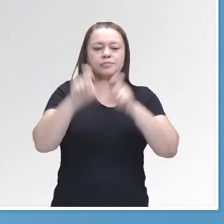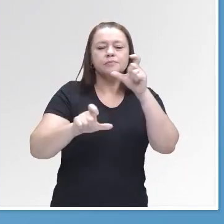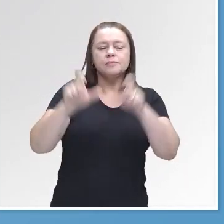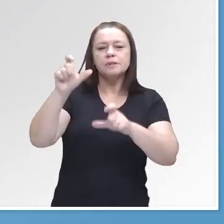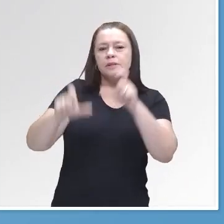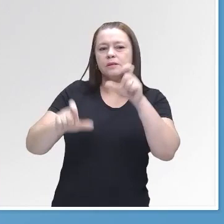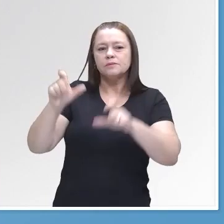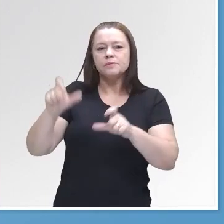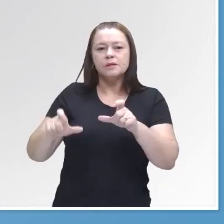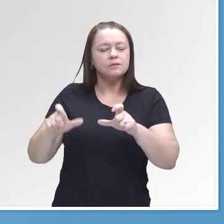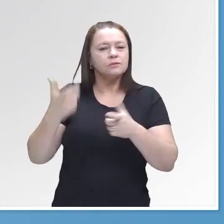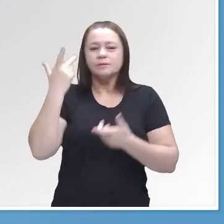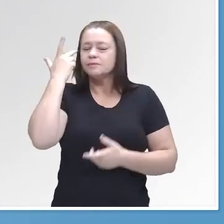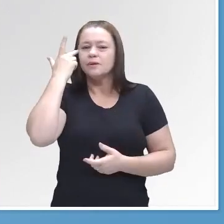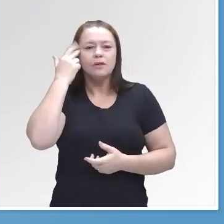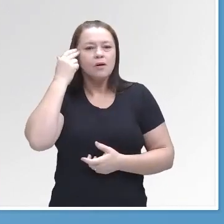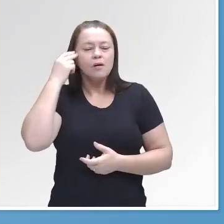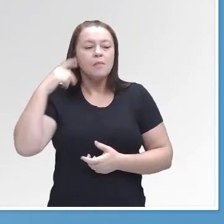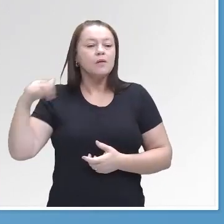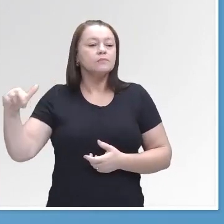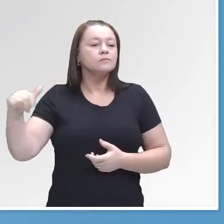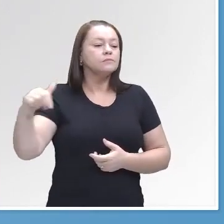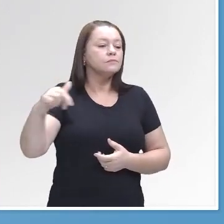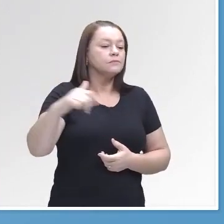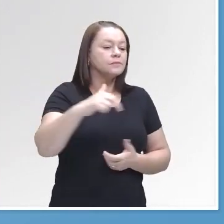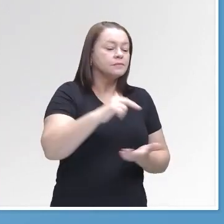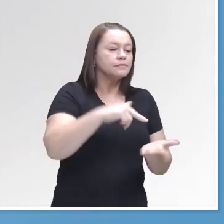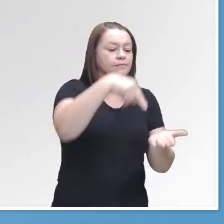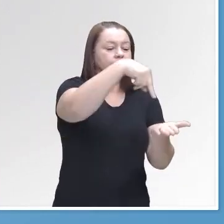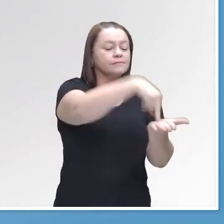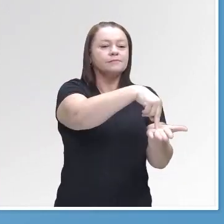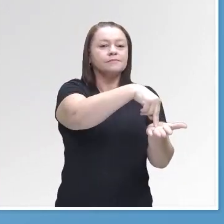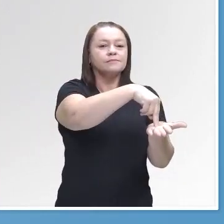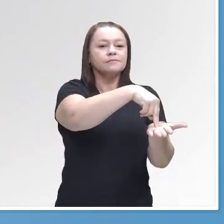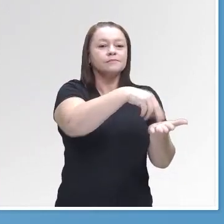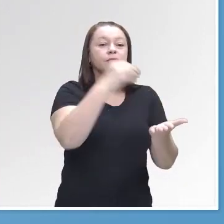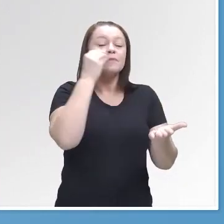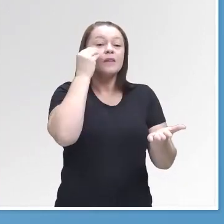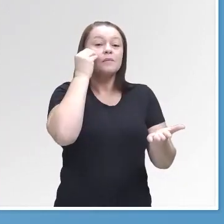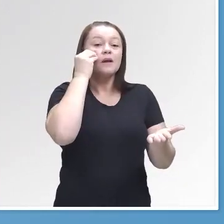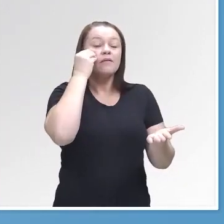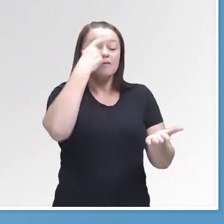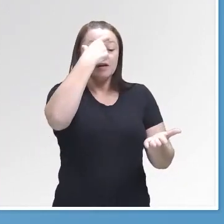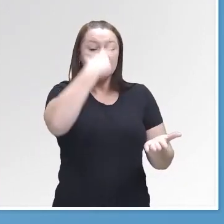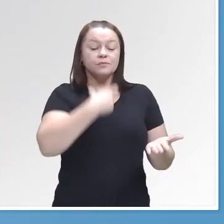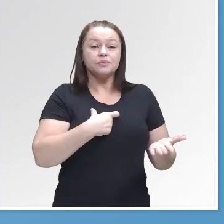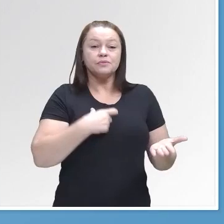comum, sobem na balança e verificam a sua massa.